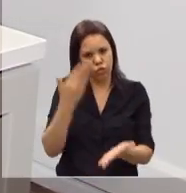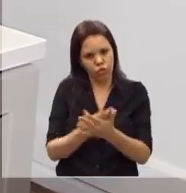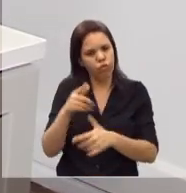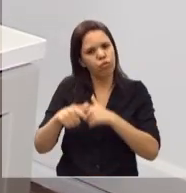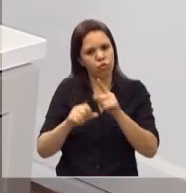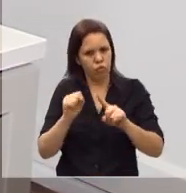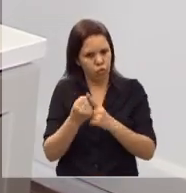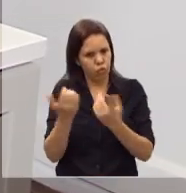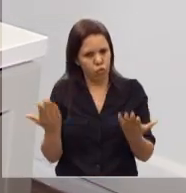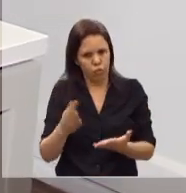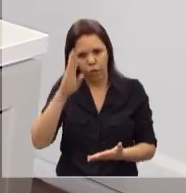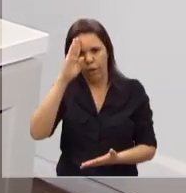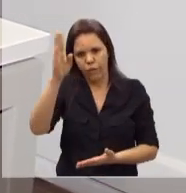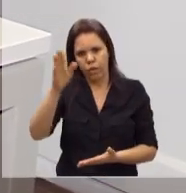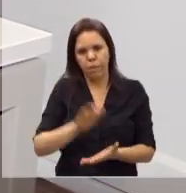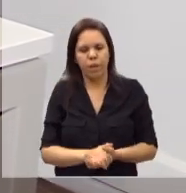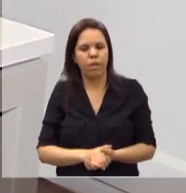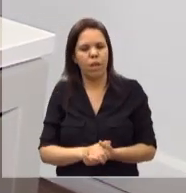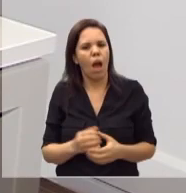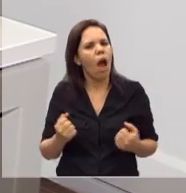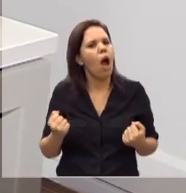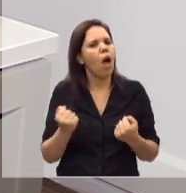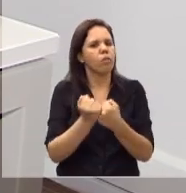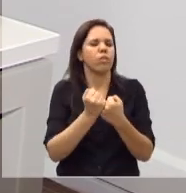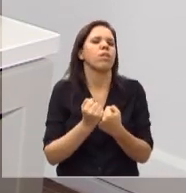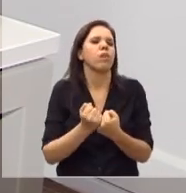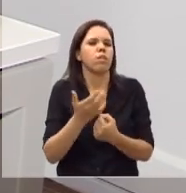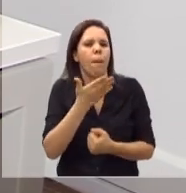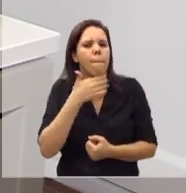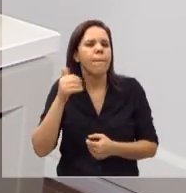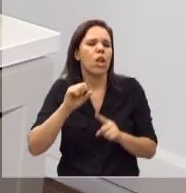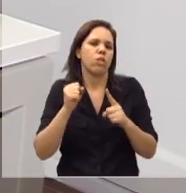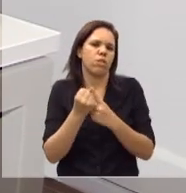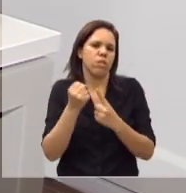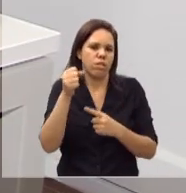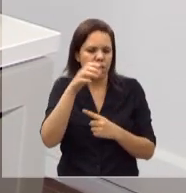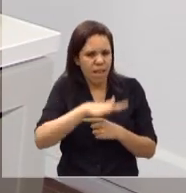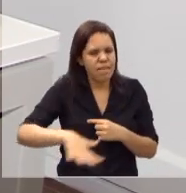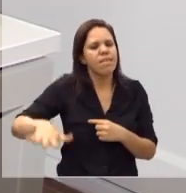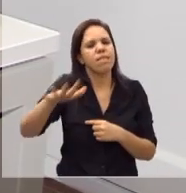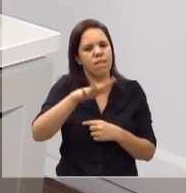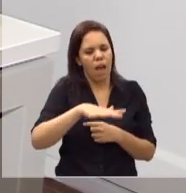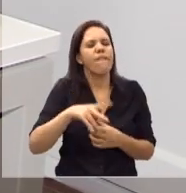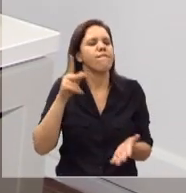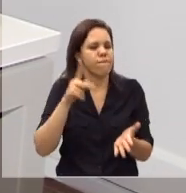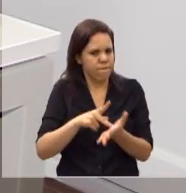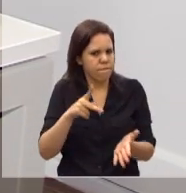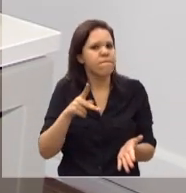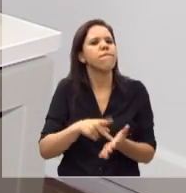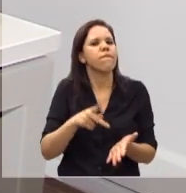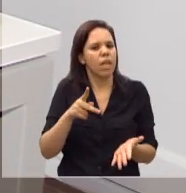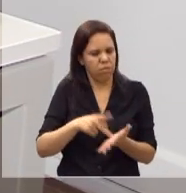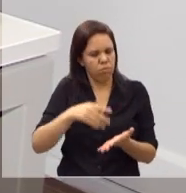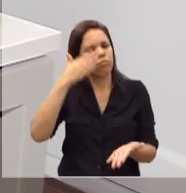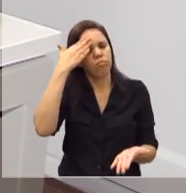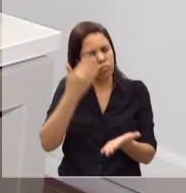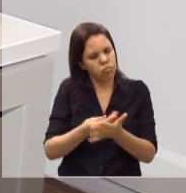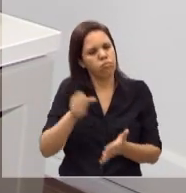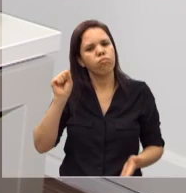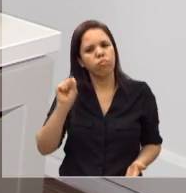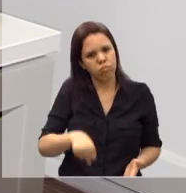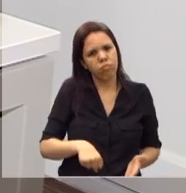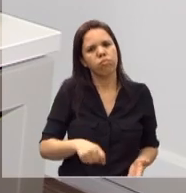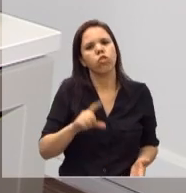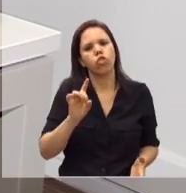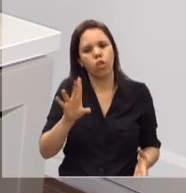hoje seja fundamental aí para auxiliar numa melhora da sociedade? Não tenho a menor dúvida, Viviane. Acho que só na